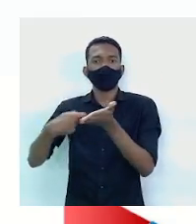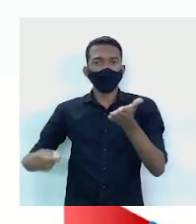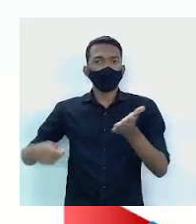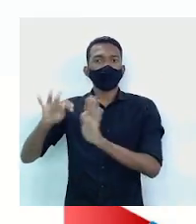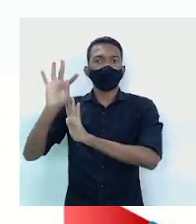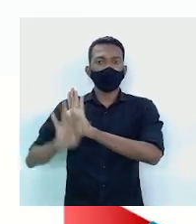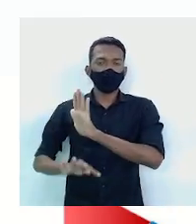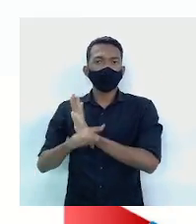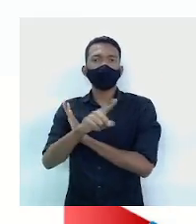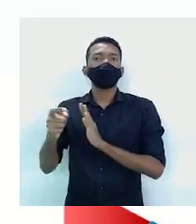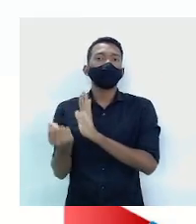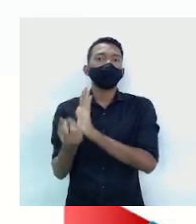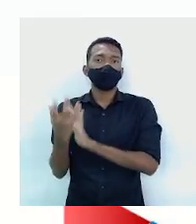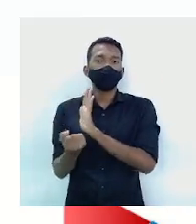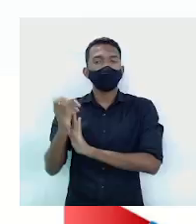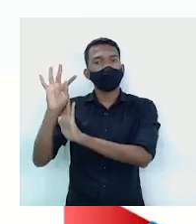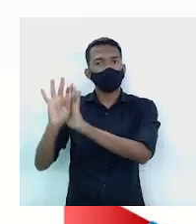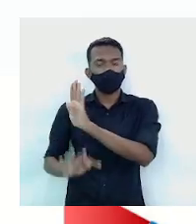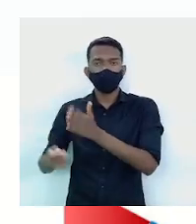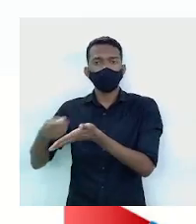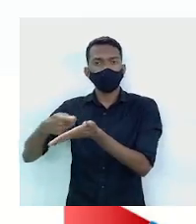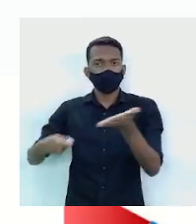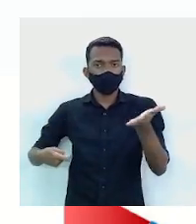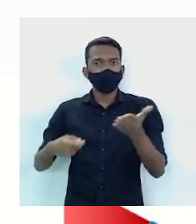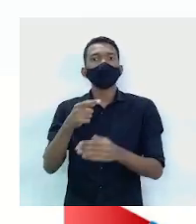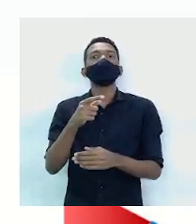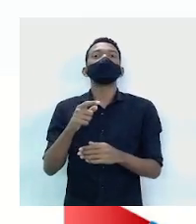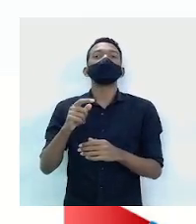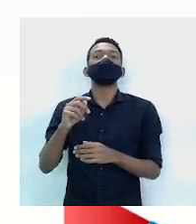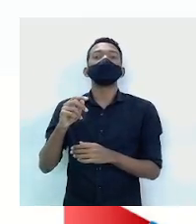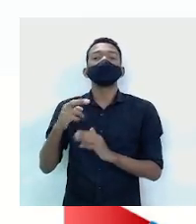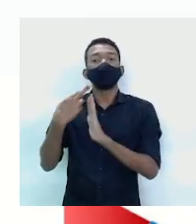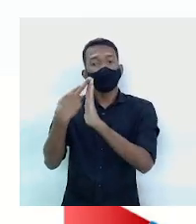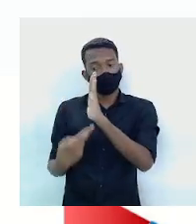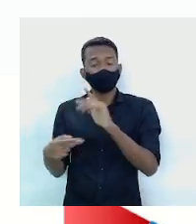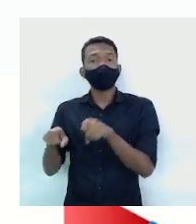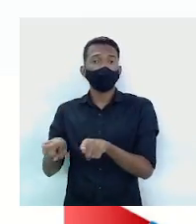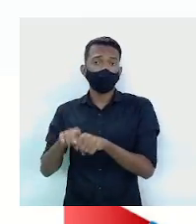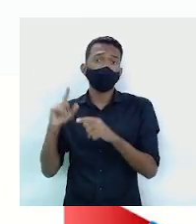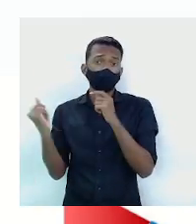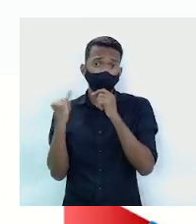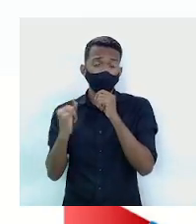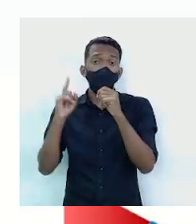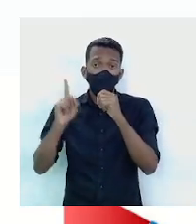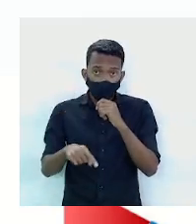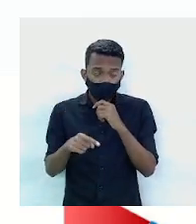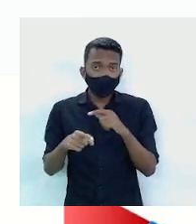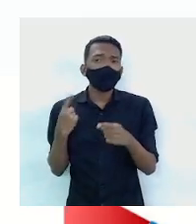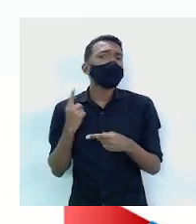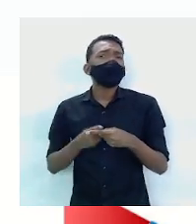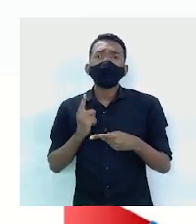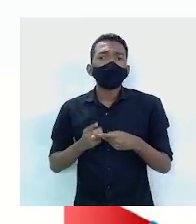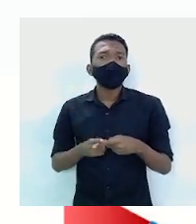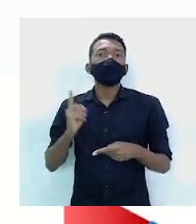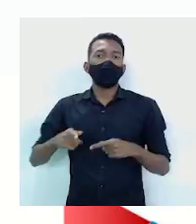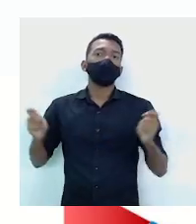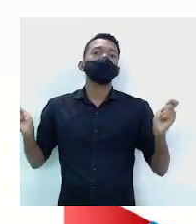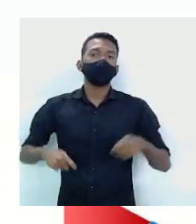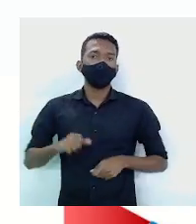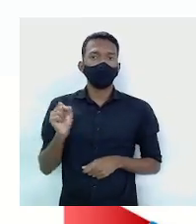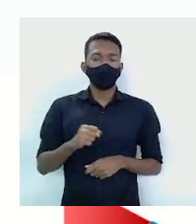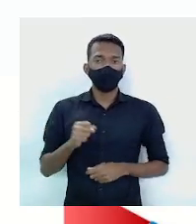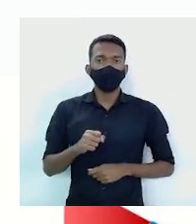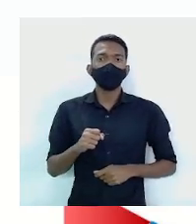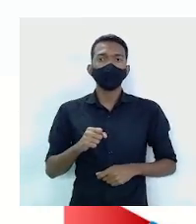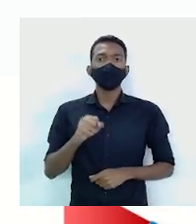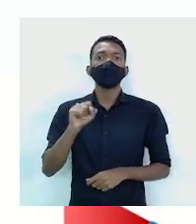você produzir algum texto escrito. O roteiro também é importante. Por quê? Porque é possível que, se